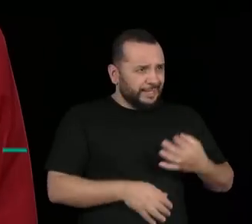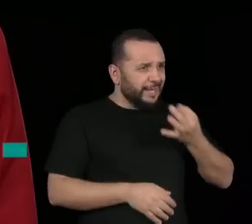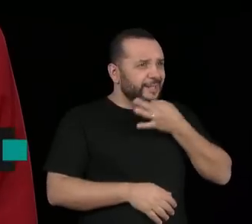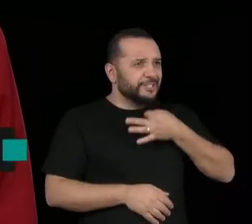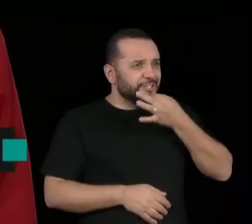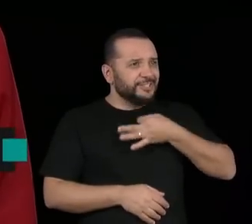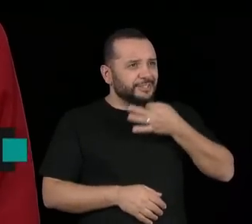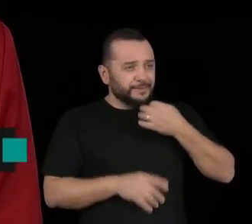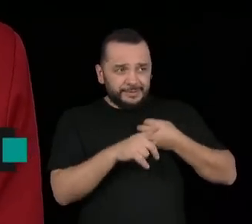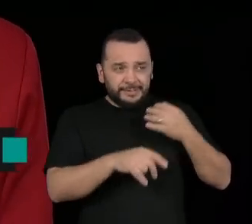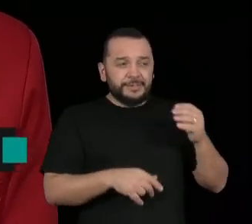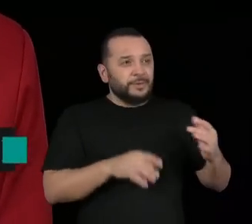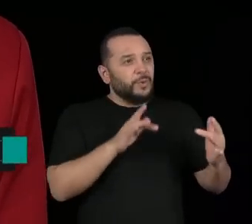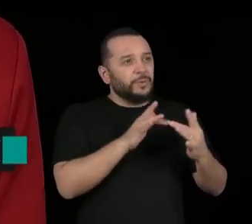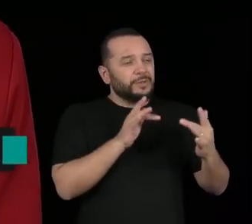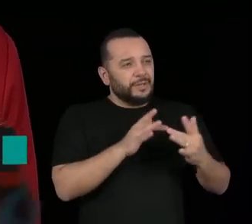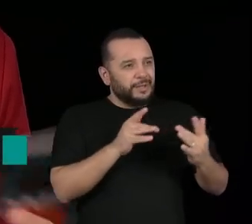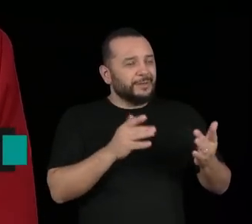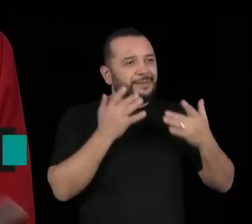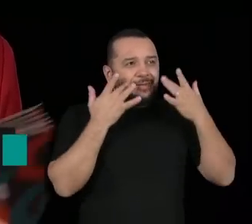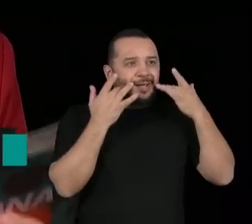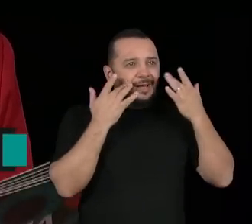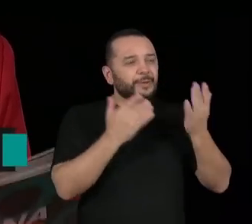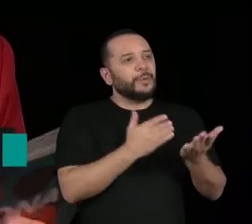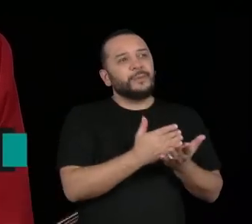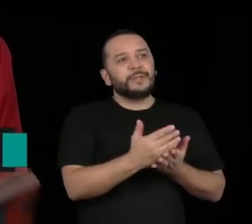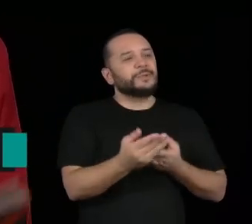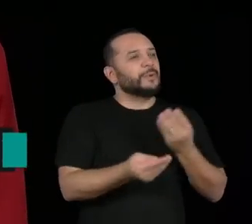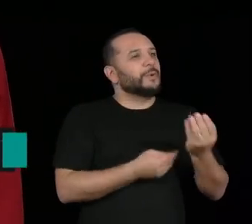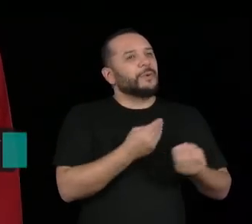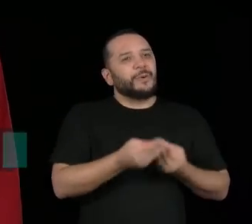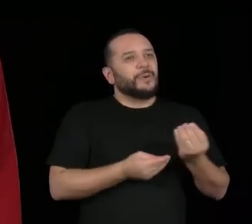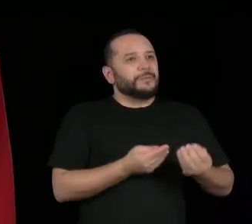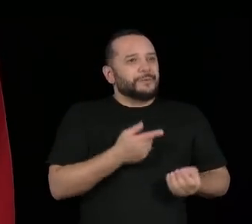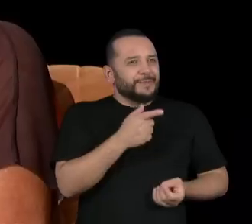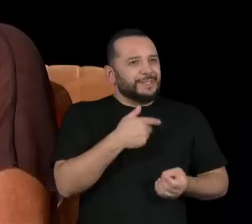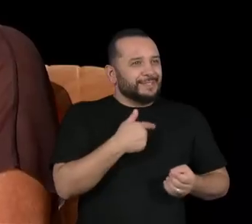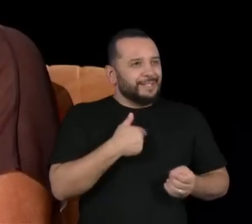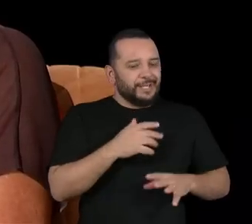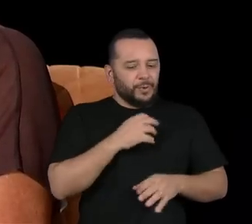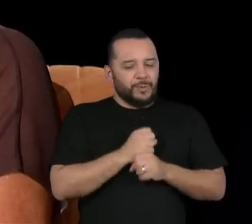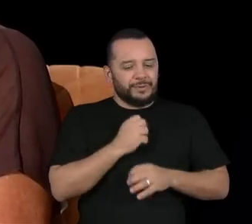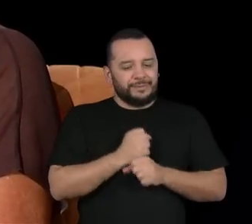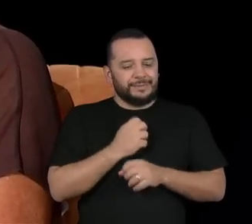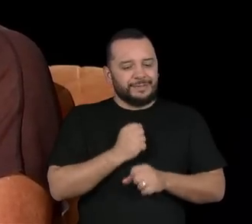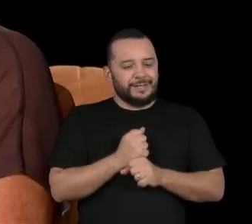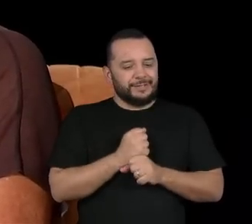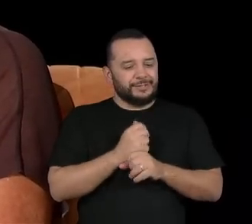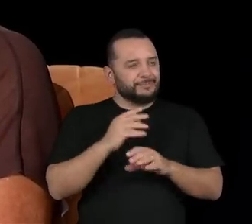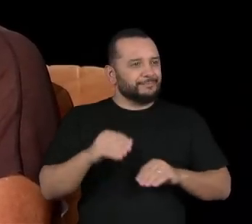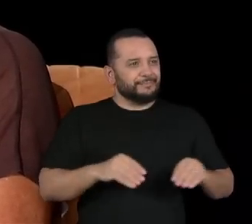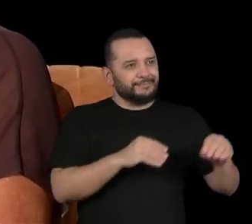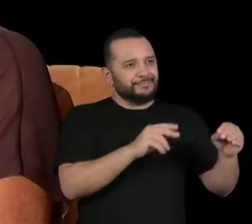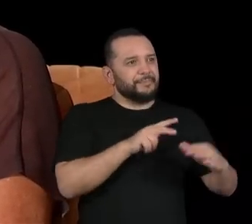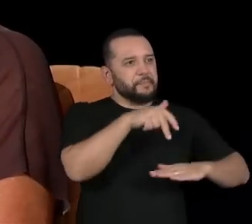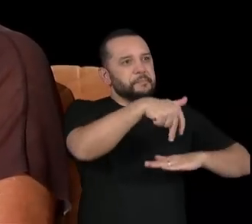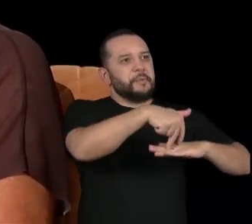com o teatro, né? Foi. Como é que a contabilista entrou no palco? Eu tinha uma amiga que fazia